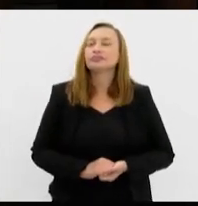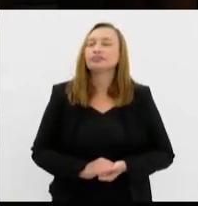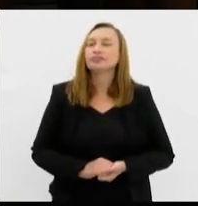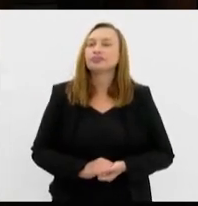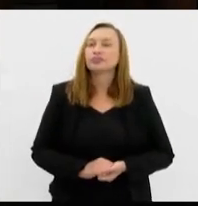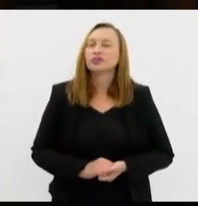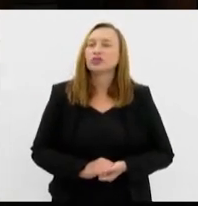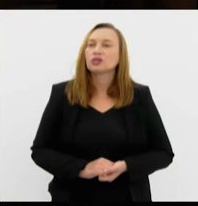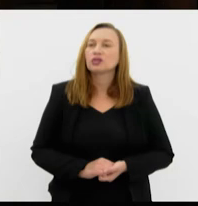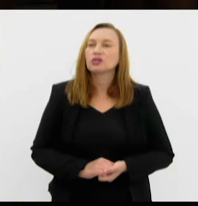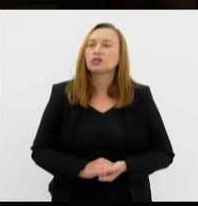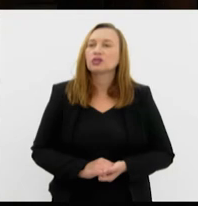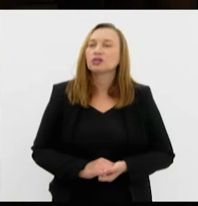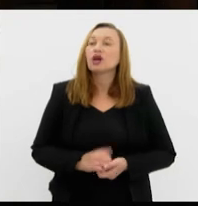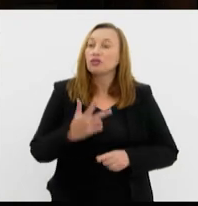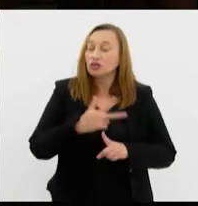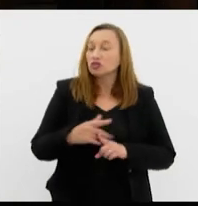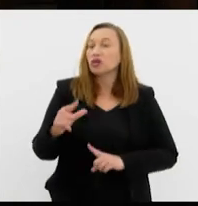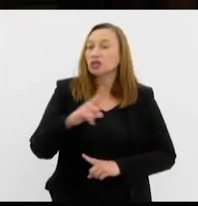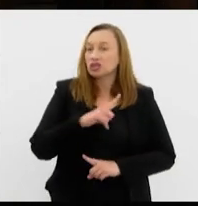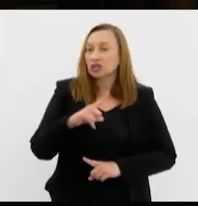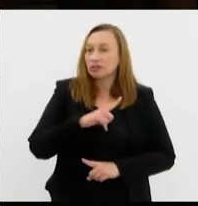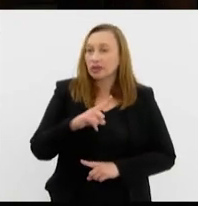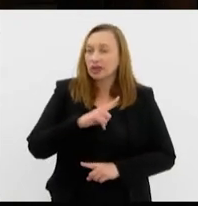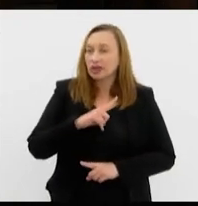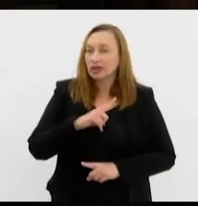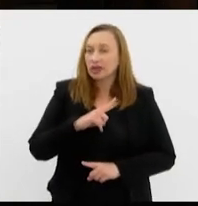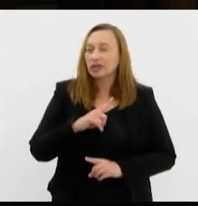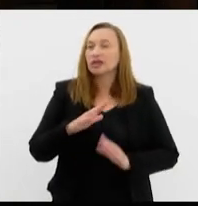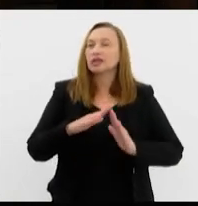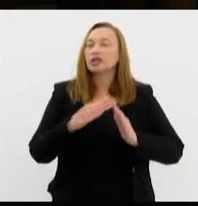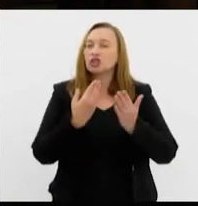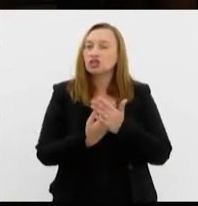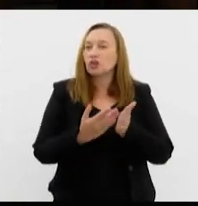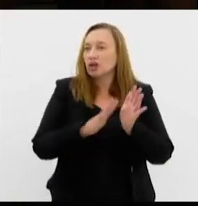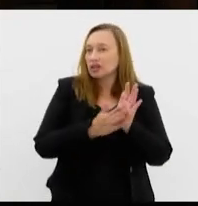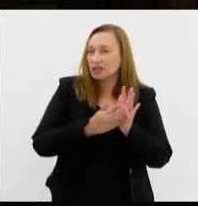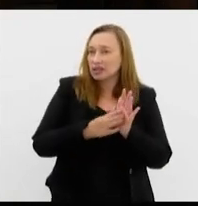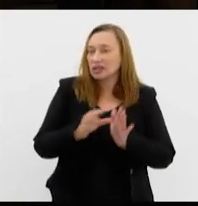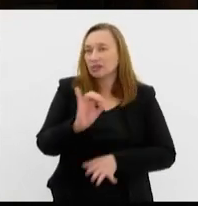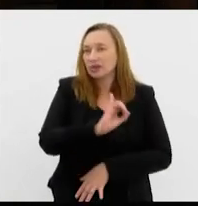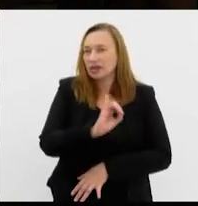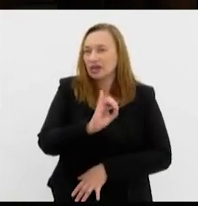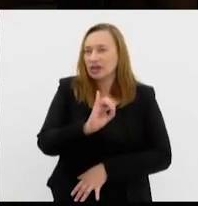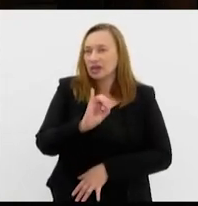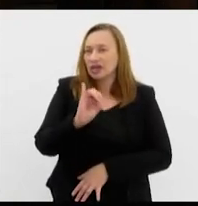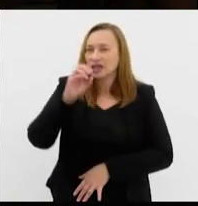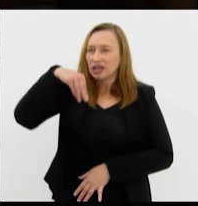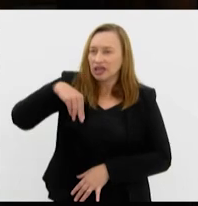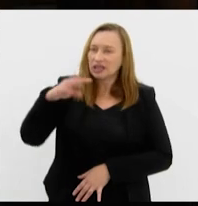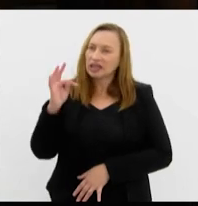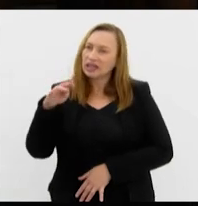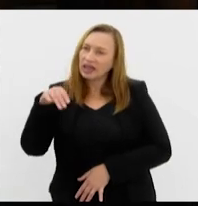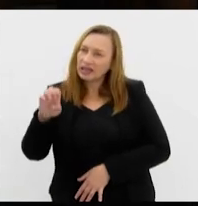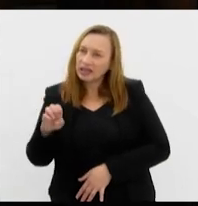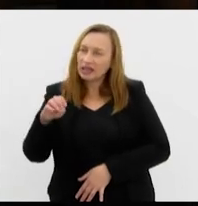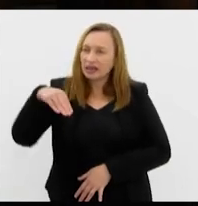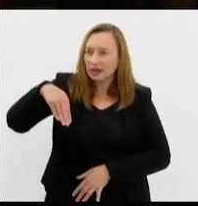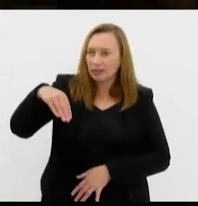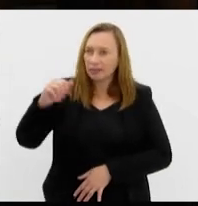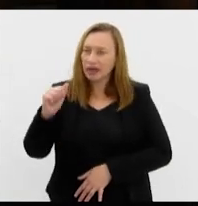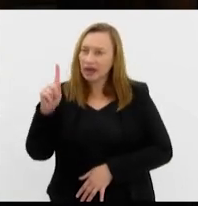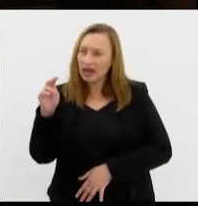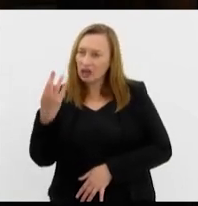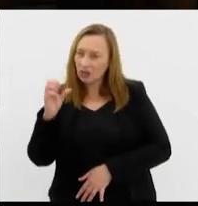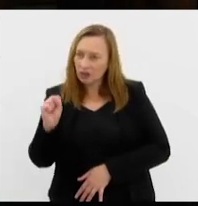a intendente Magalhães, que virou passarela dos sambas, sancionado pelo governador Cláudio Castro. E